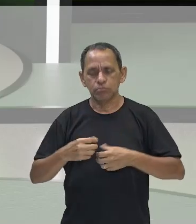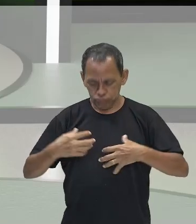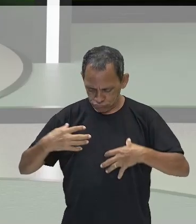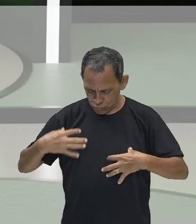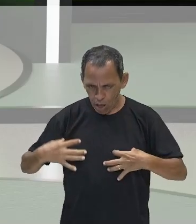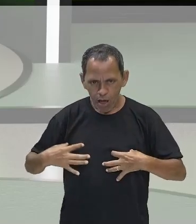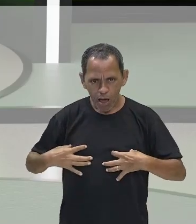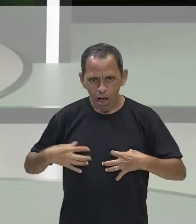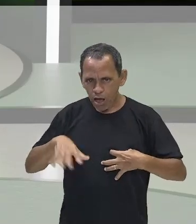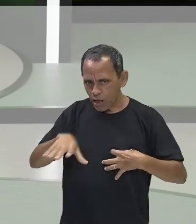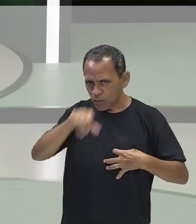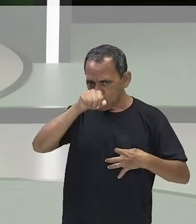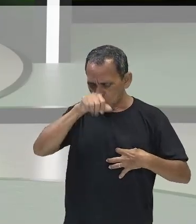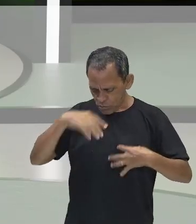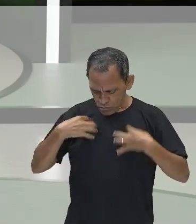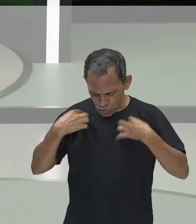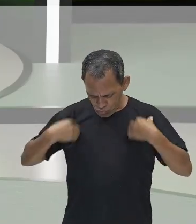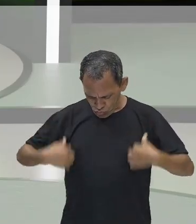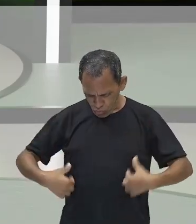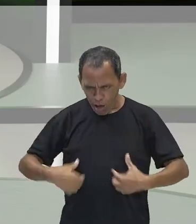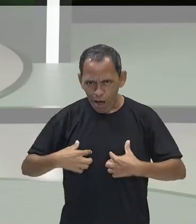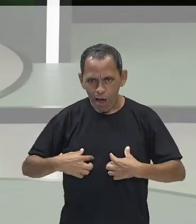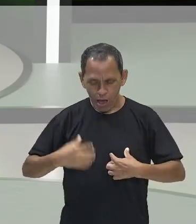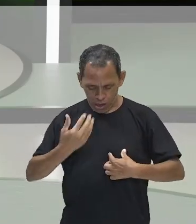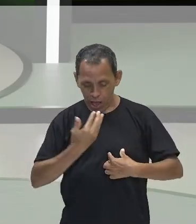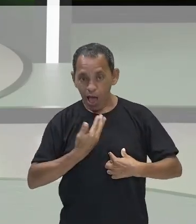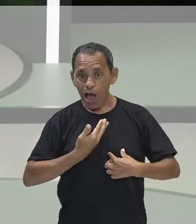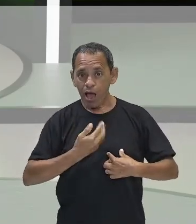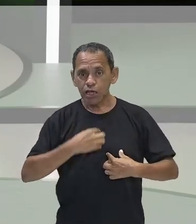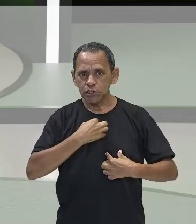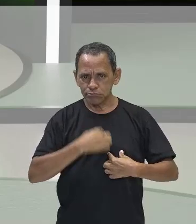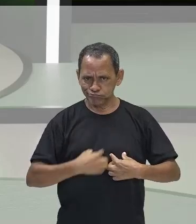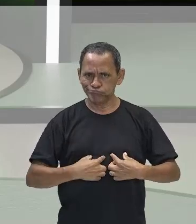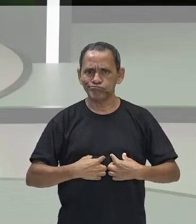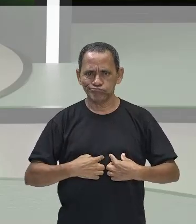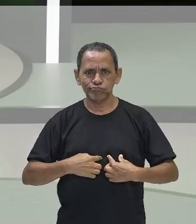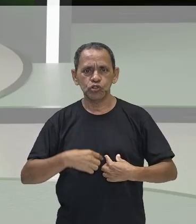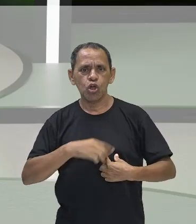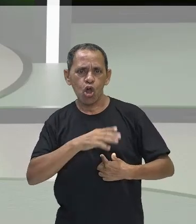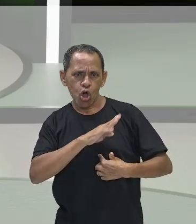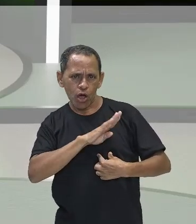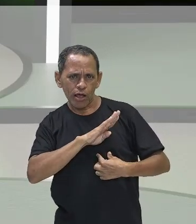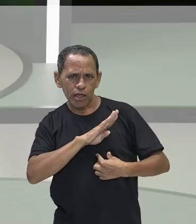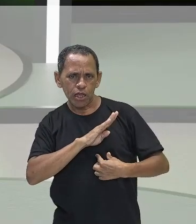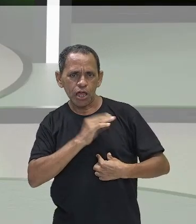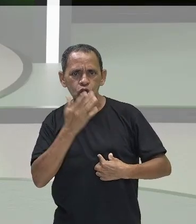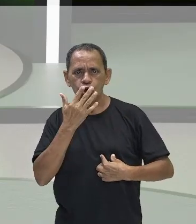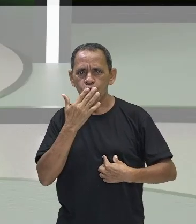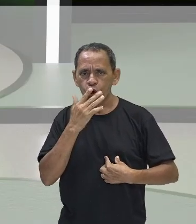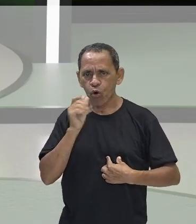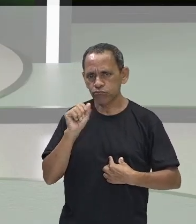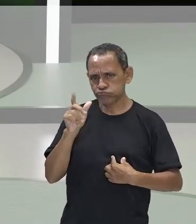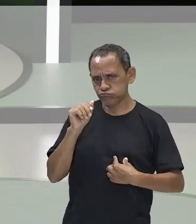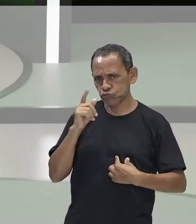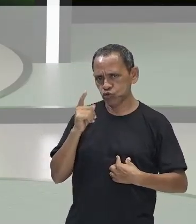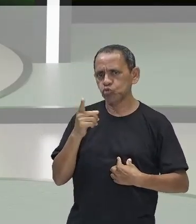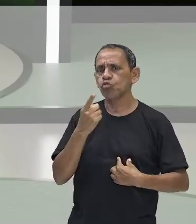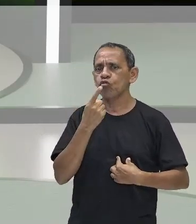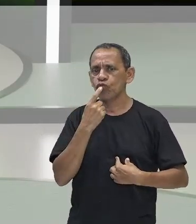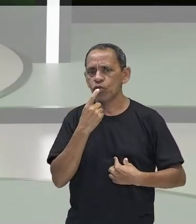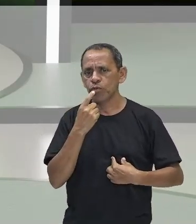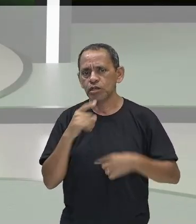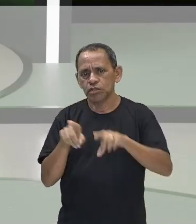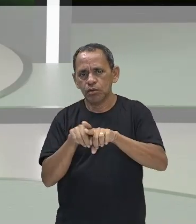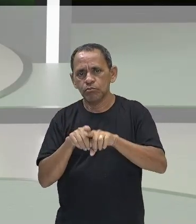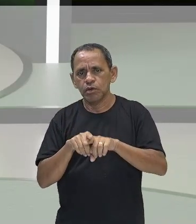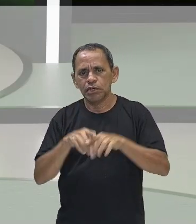pulmões, está o coração. Também nas cores azuis e vermelhos, nós vamos detalhar um pouco mais